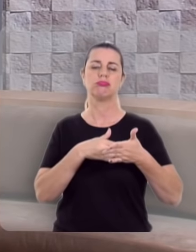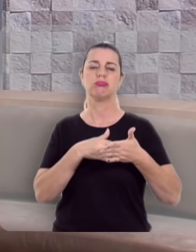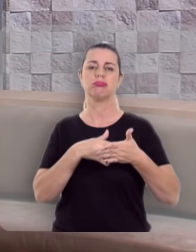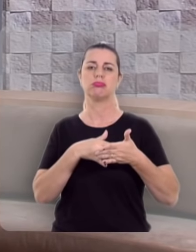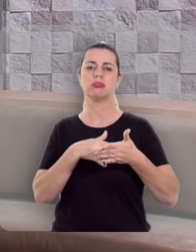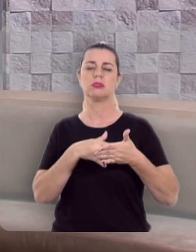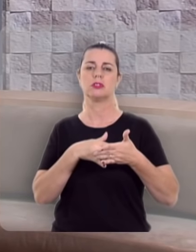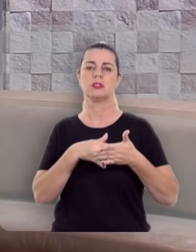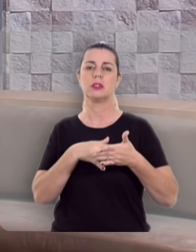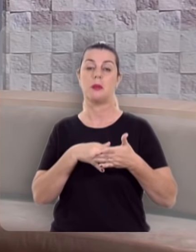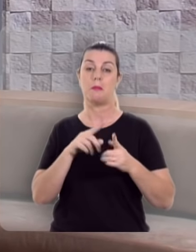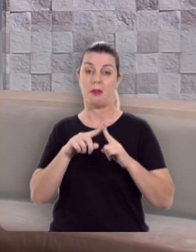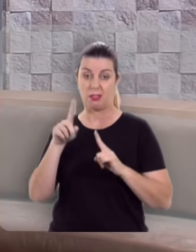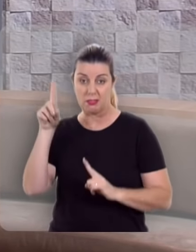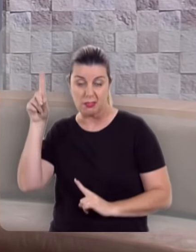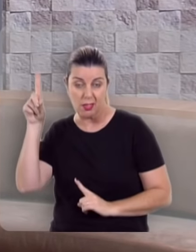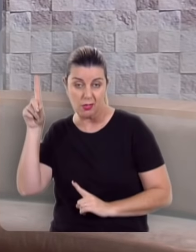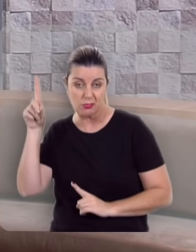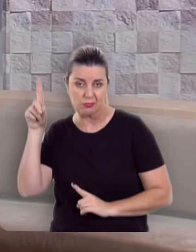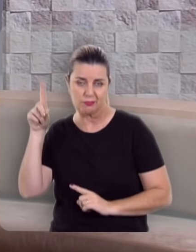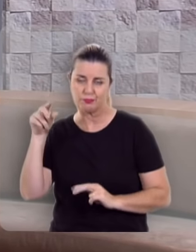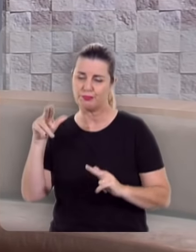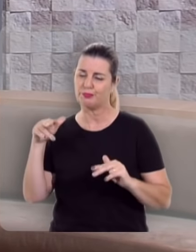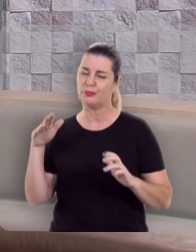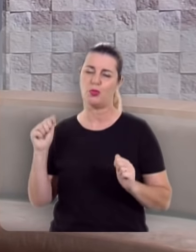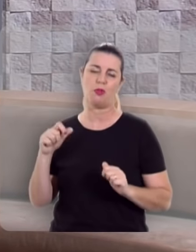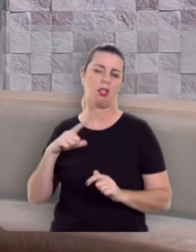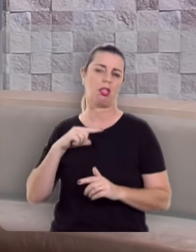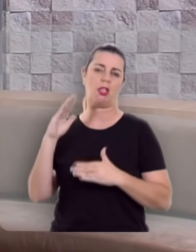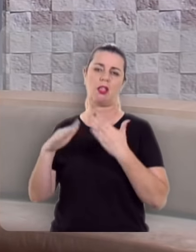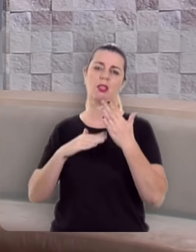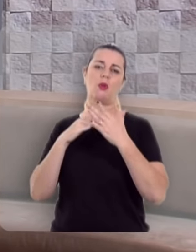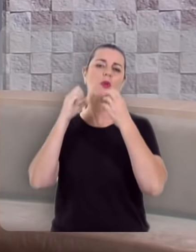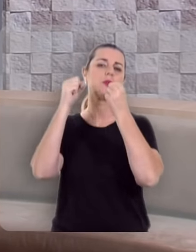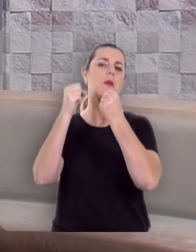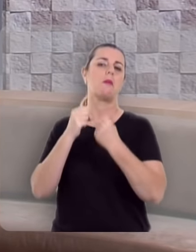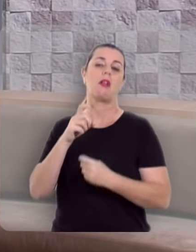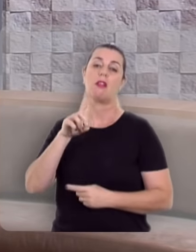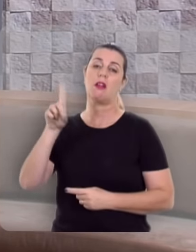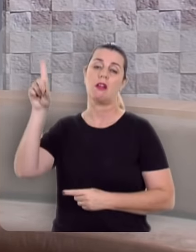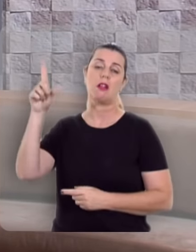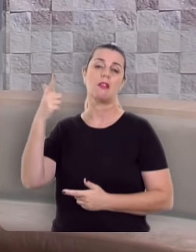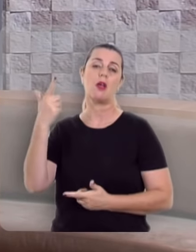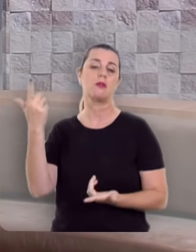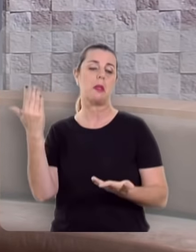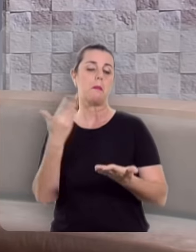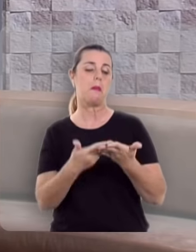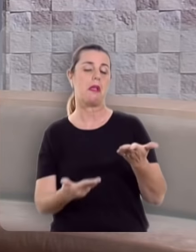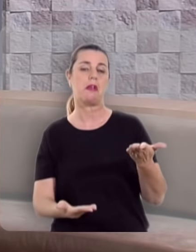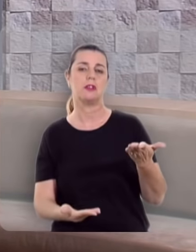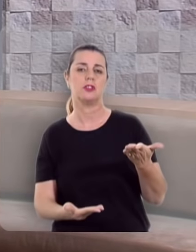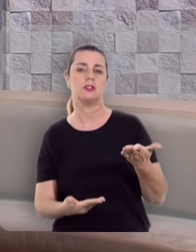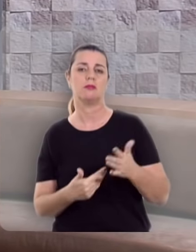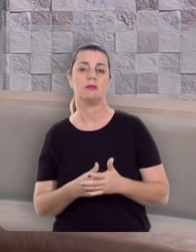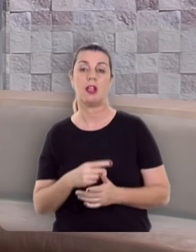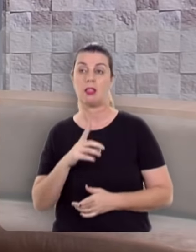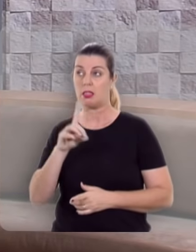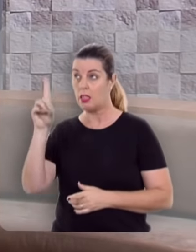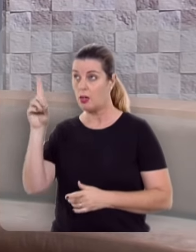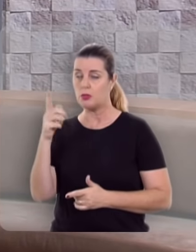onipotente. Você e eu temos fraquezas e impossibilidades